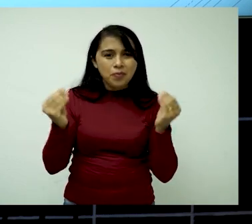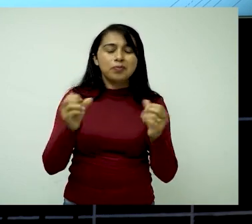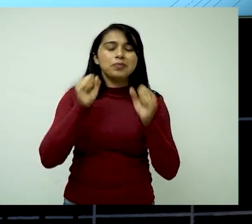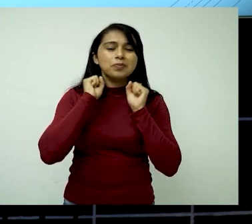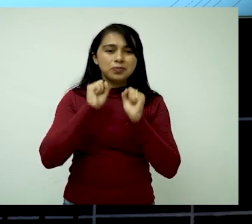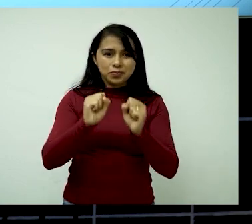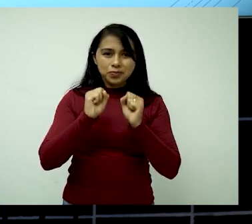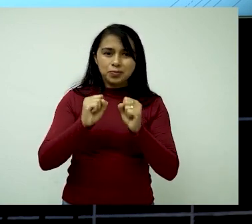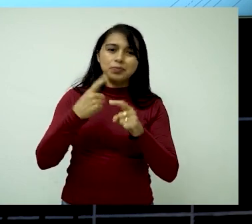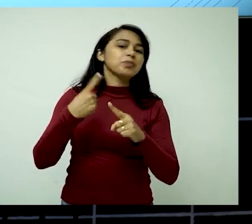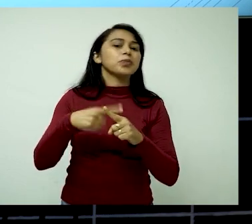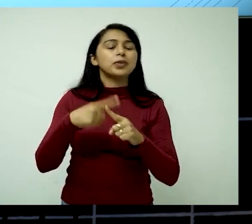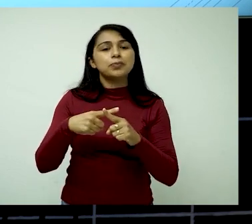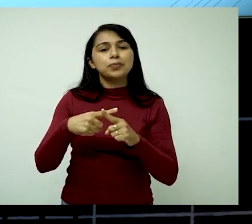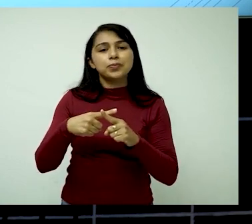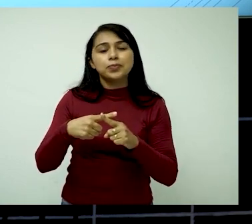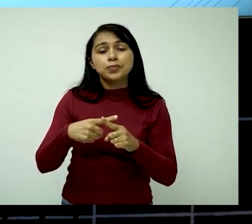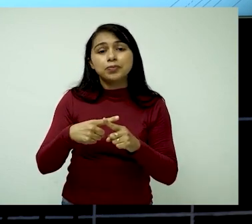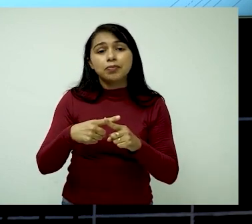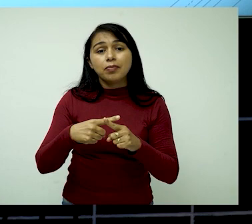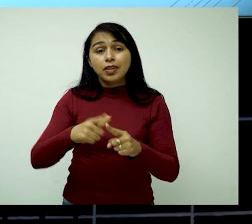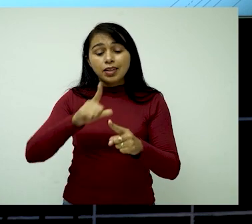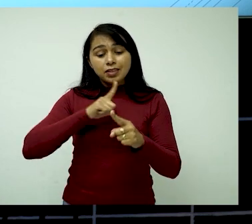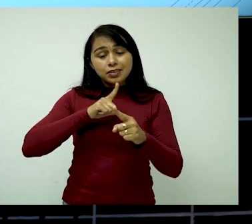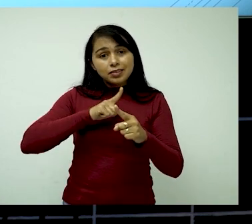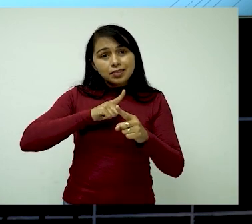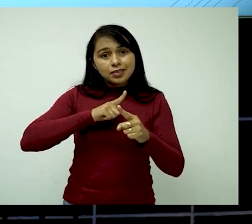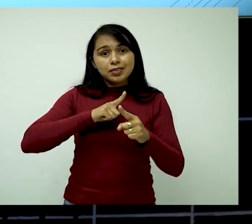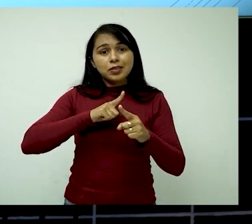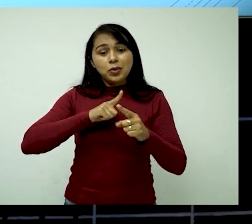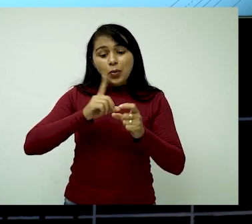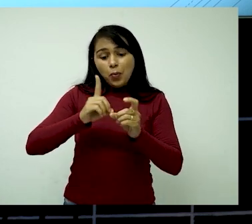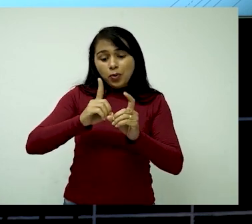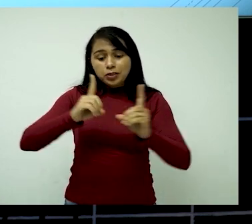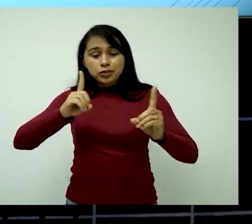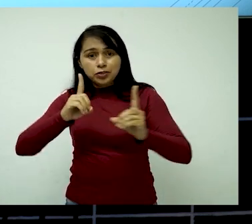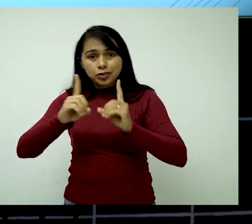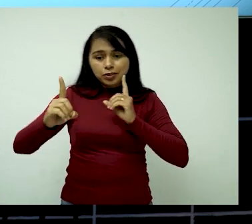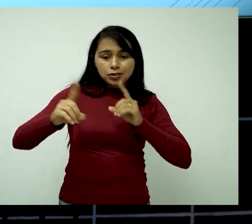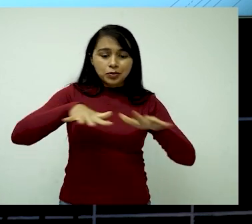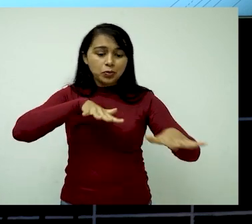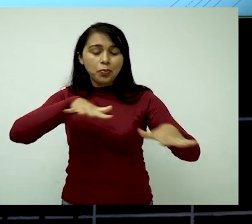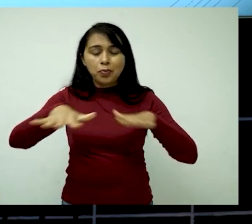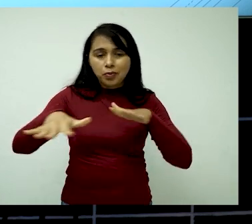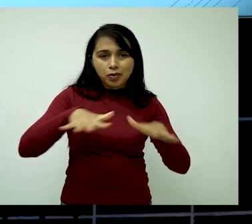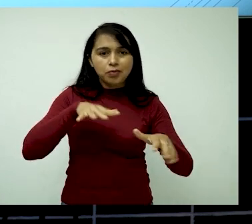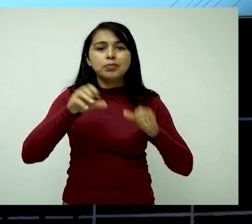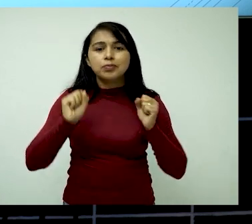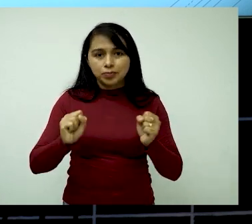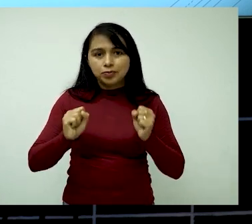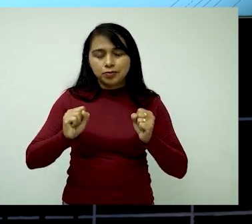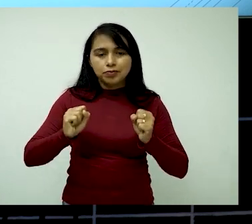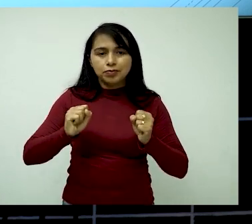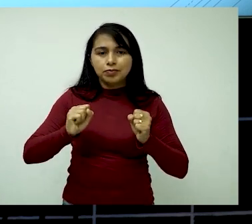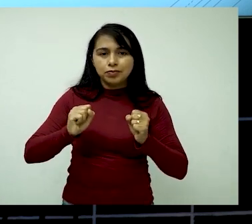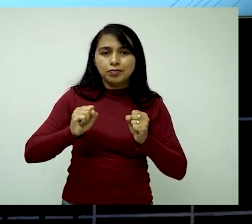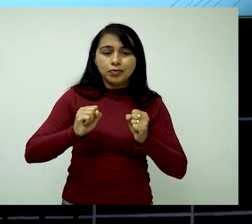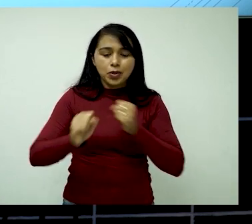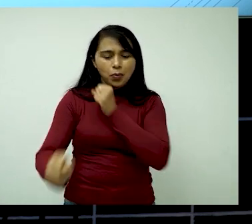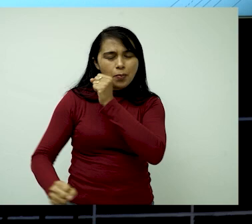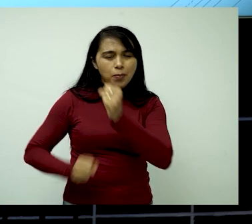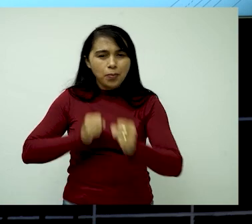mais atletas, tá? Por quê, professor? Porque eles têm uma distância maior para se movimentar